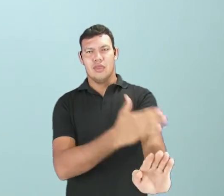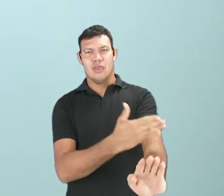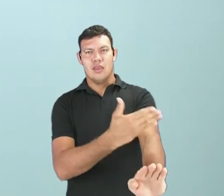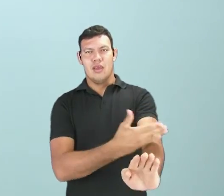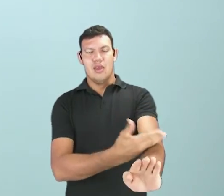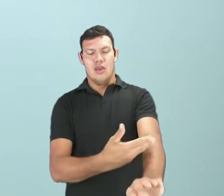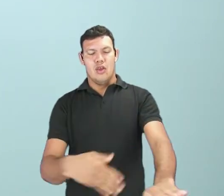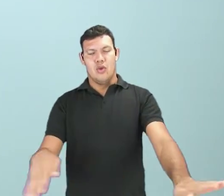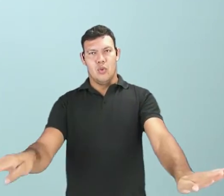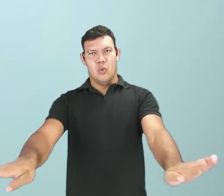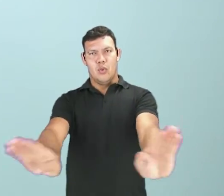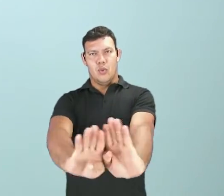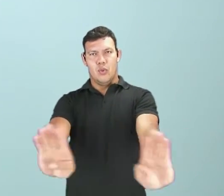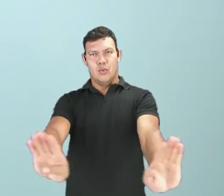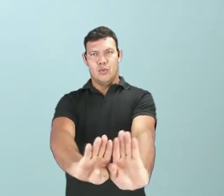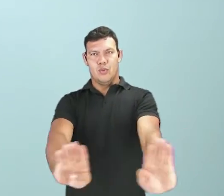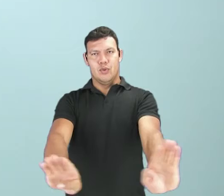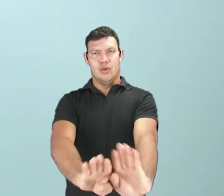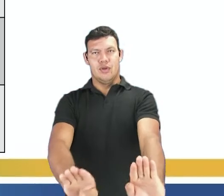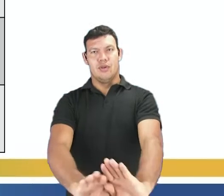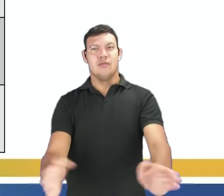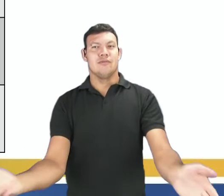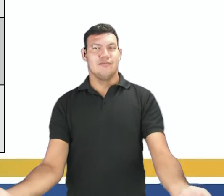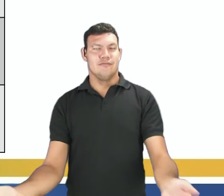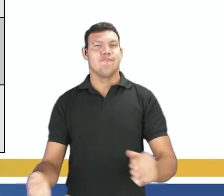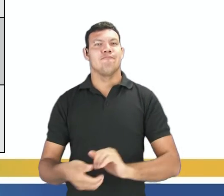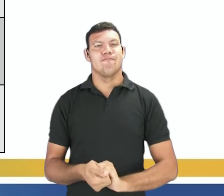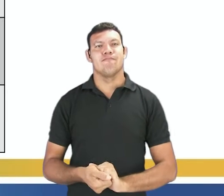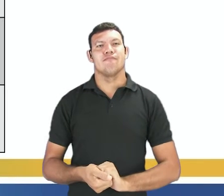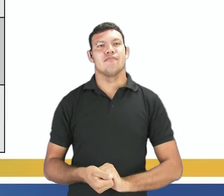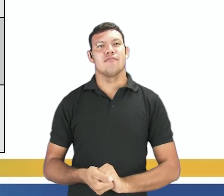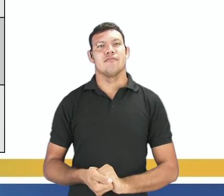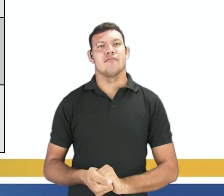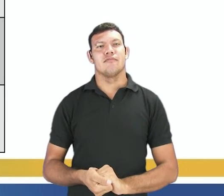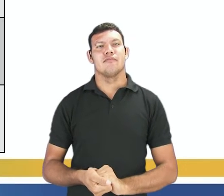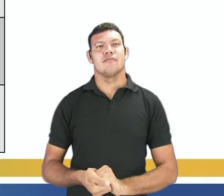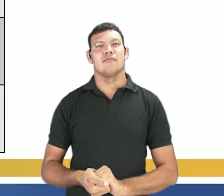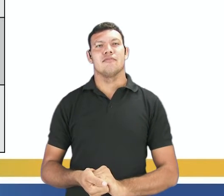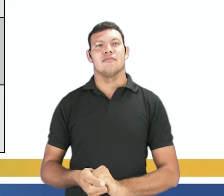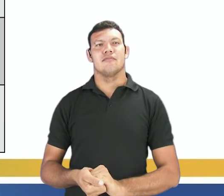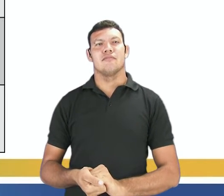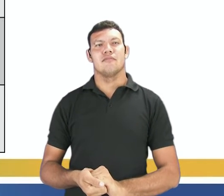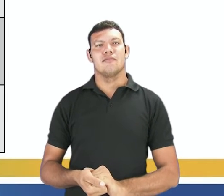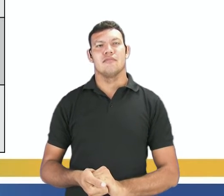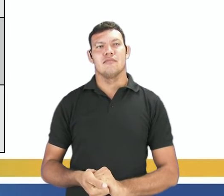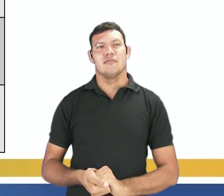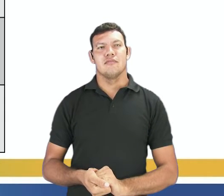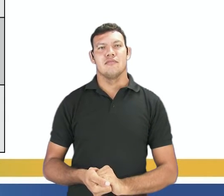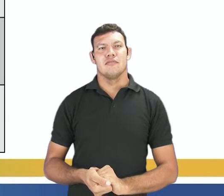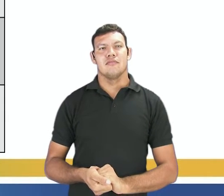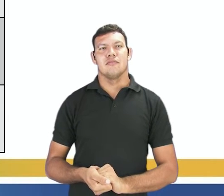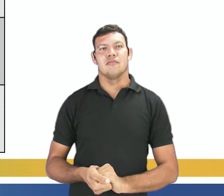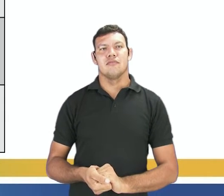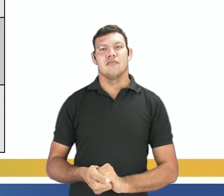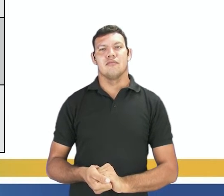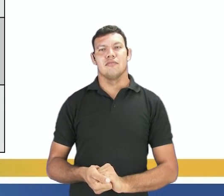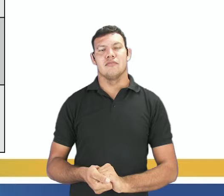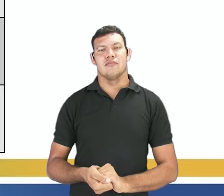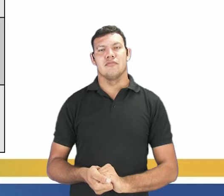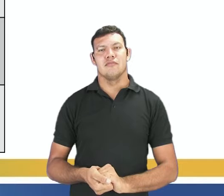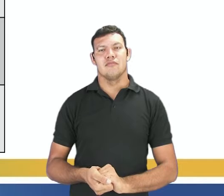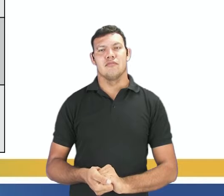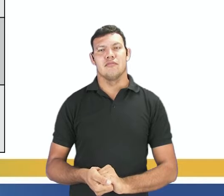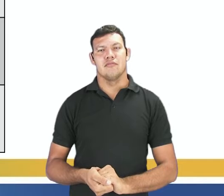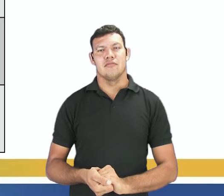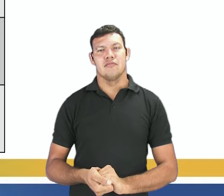acertou alguma coisa, acertou bem, acertou em cheio. Então, nós temos aqui um exemplo, you hit the nail on the head, que significa você acertou o prego